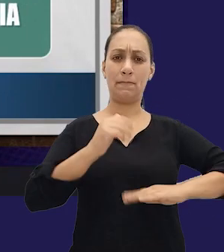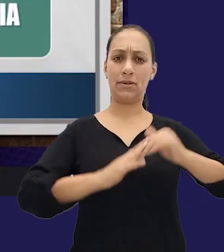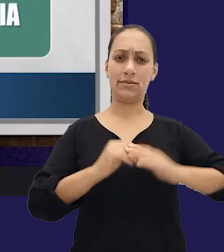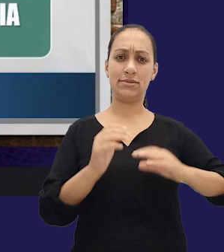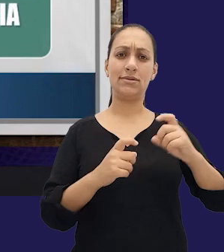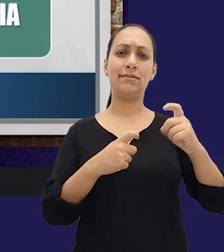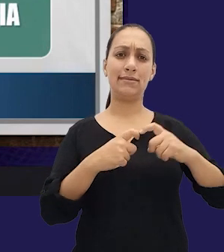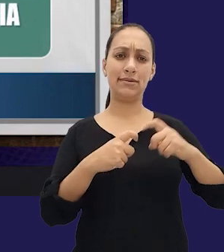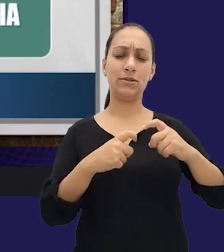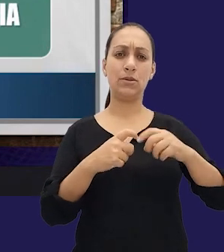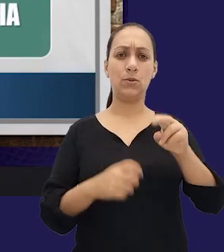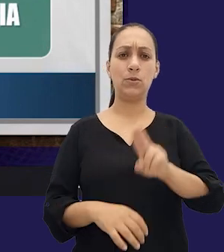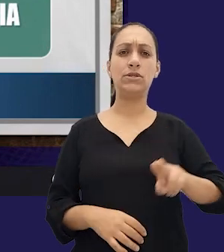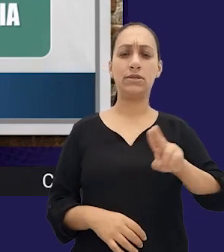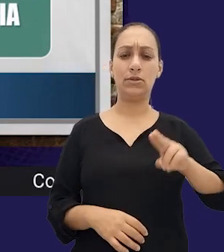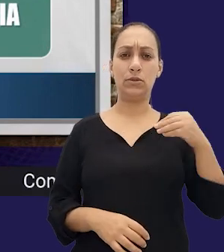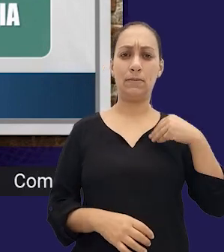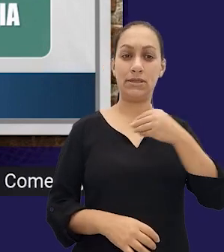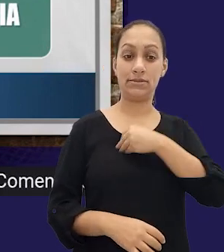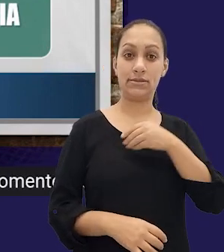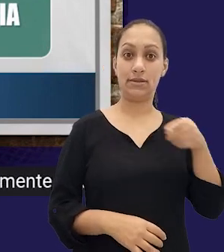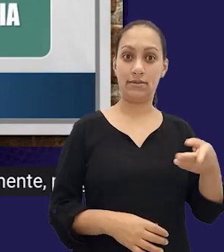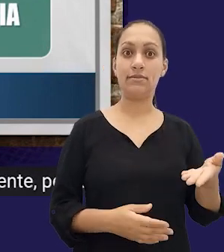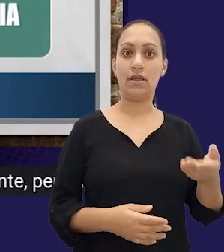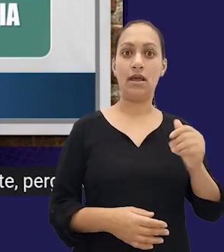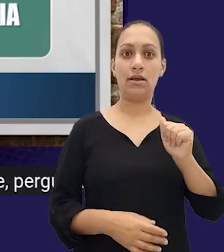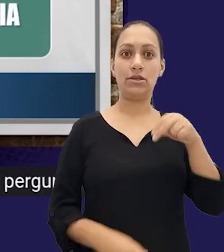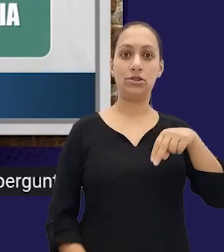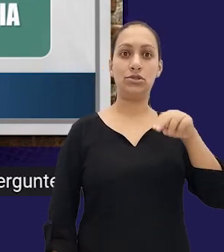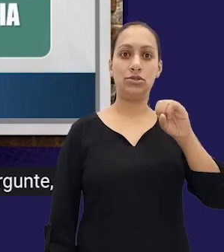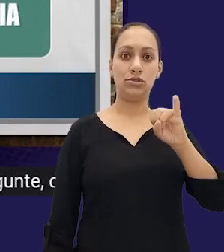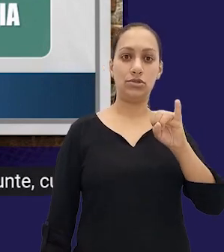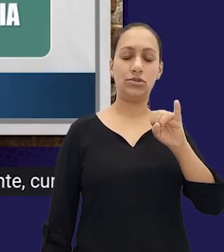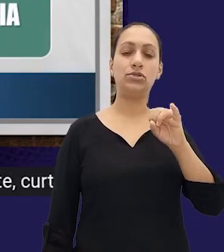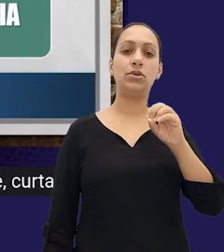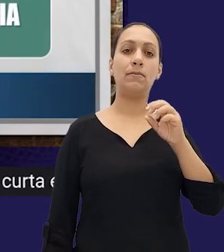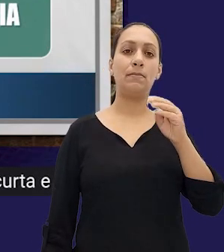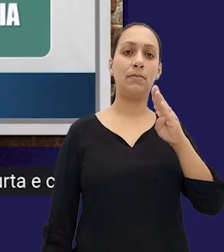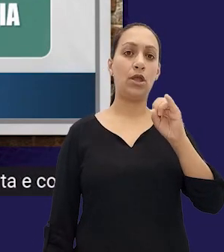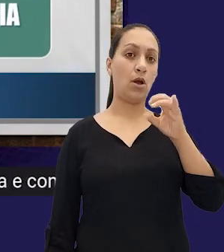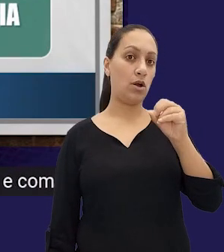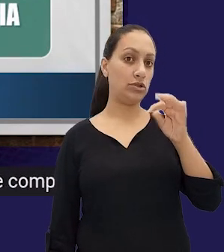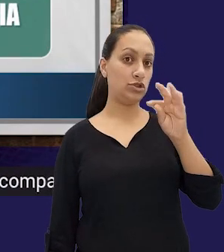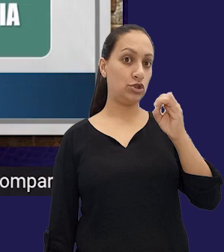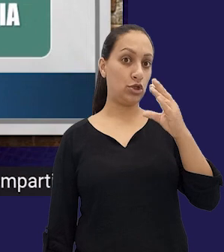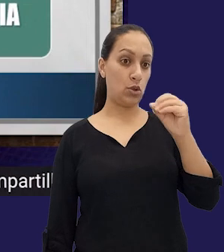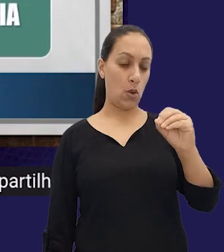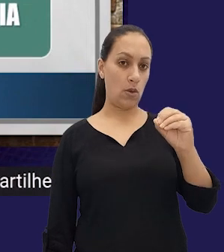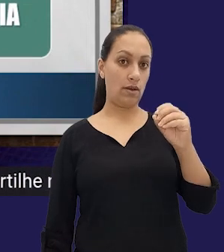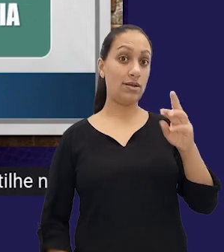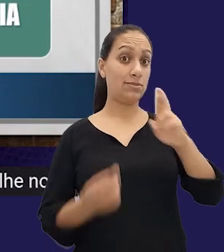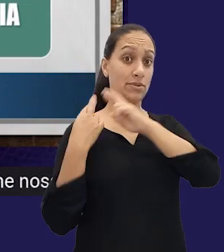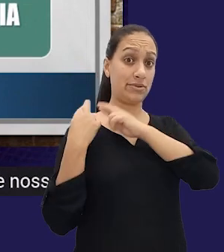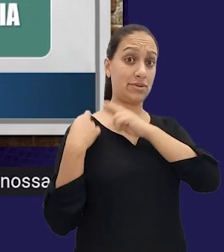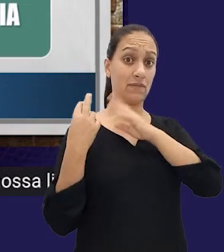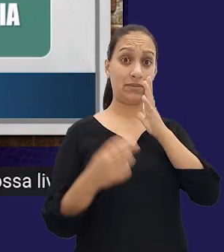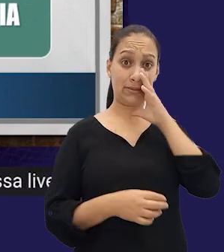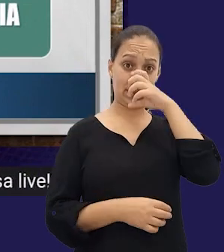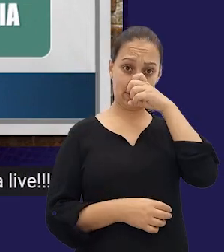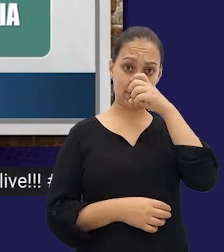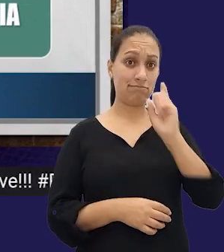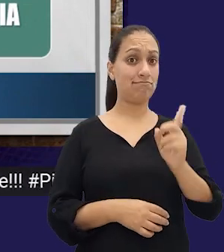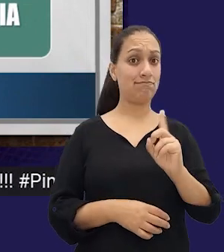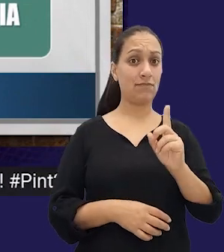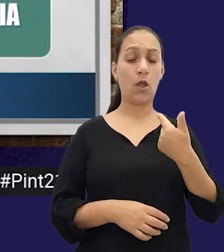de antimicrobianos na rotina clínica o responsável pela resistência. Não, nós temos outras